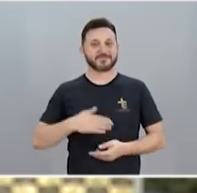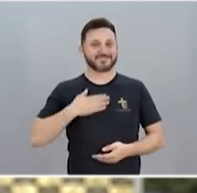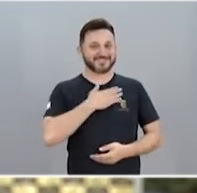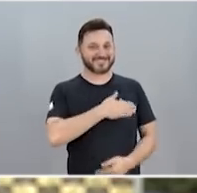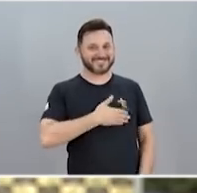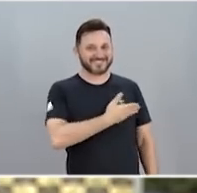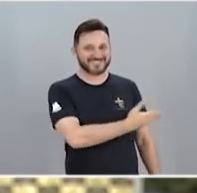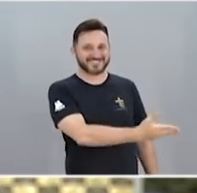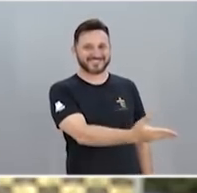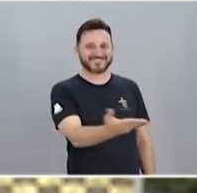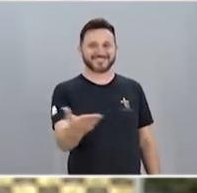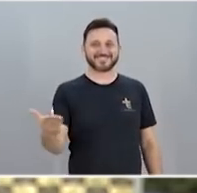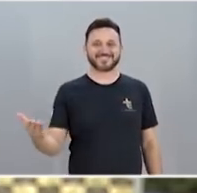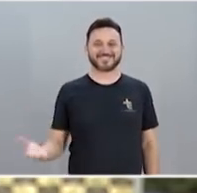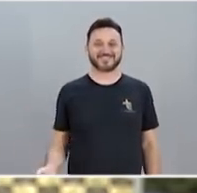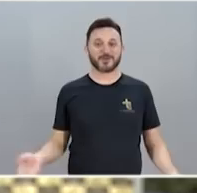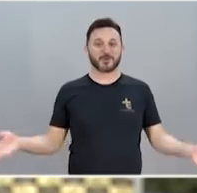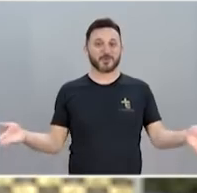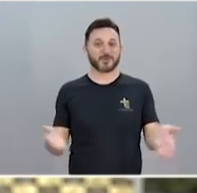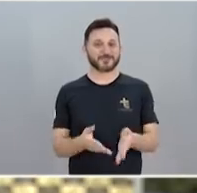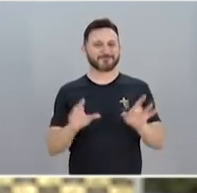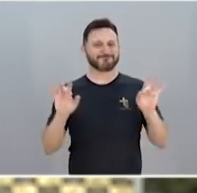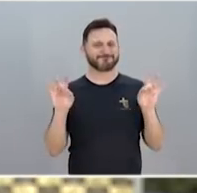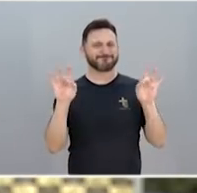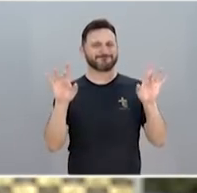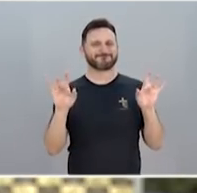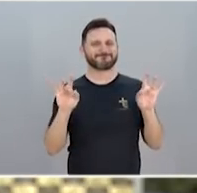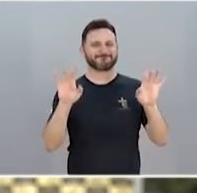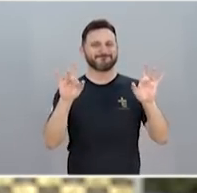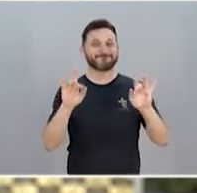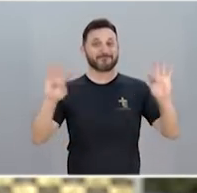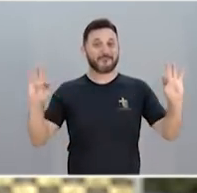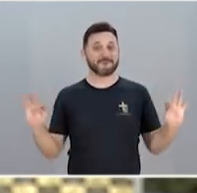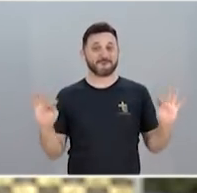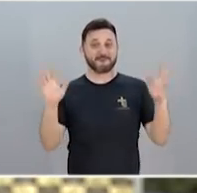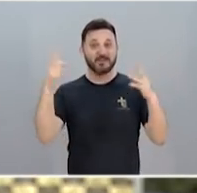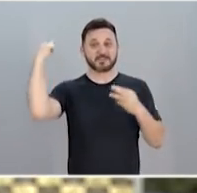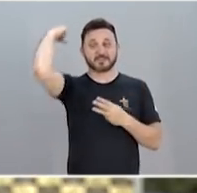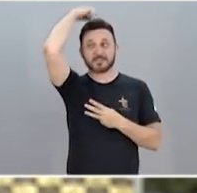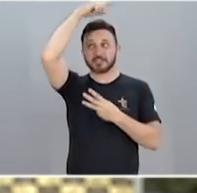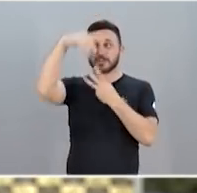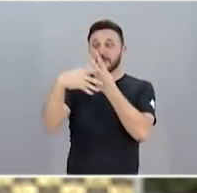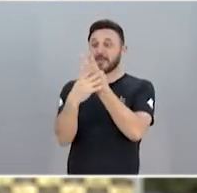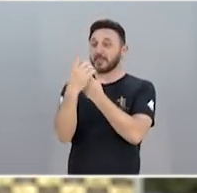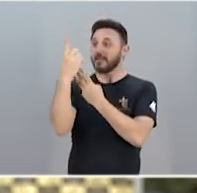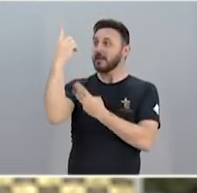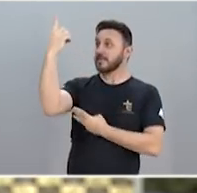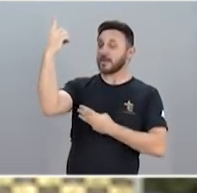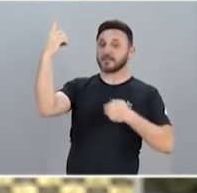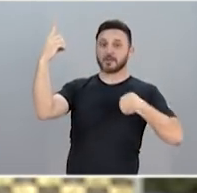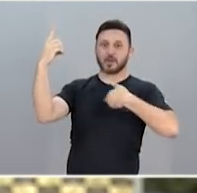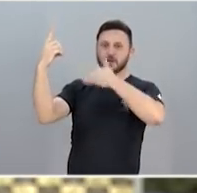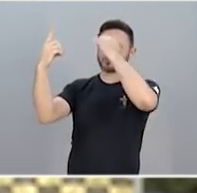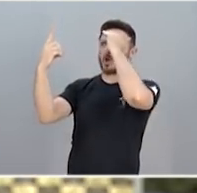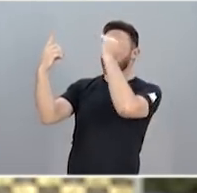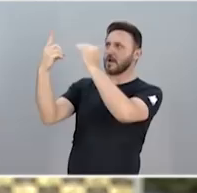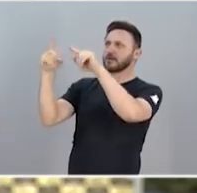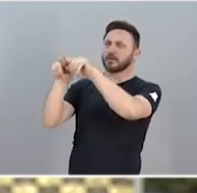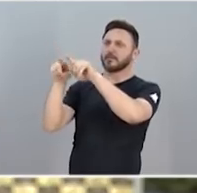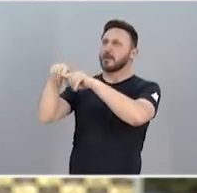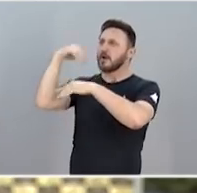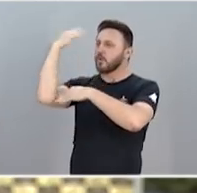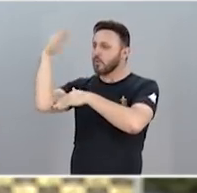irmãos e minhas irmãs, nesta solenidade da Santíssima Trindade, nós honramos e adoramos a revelação